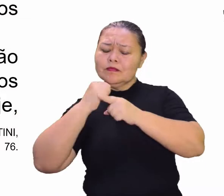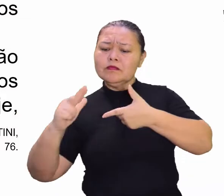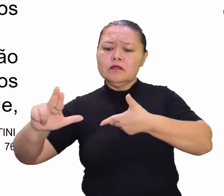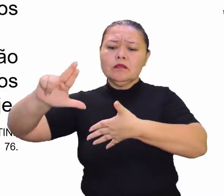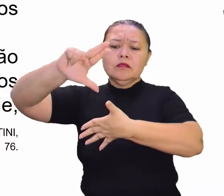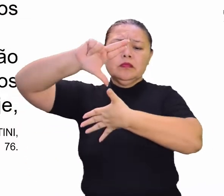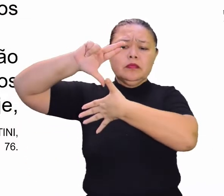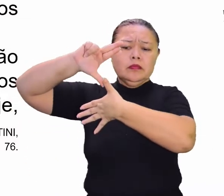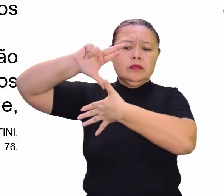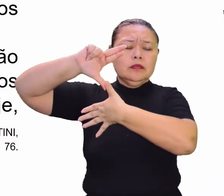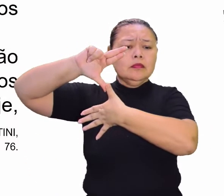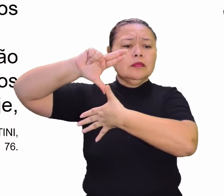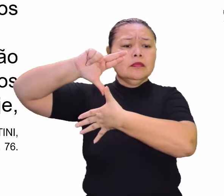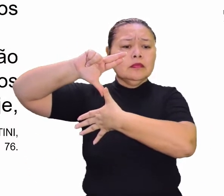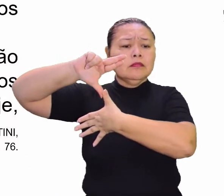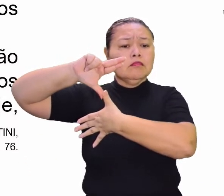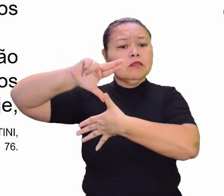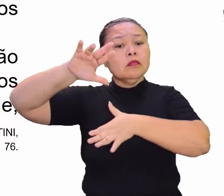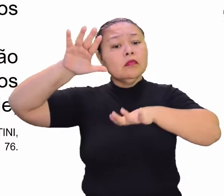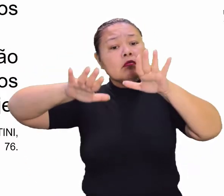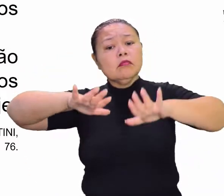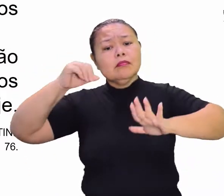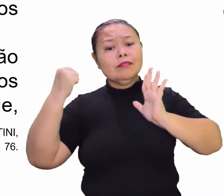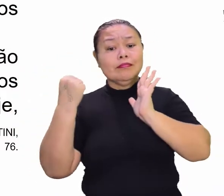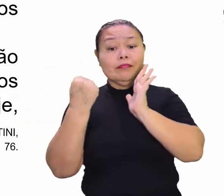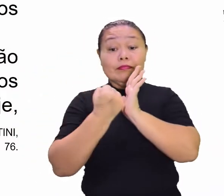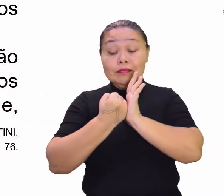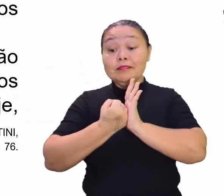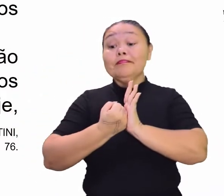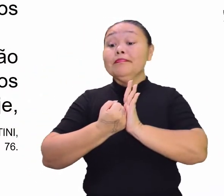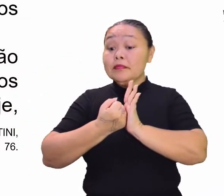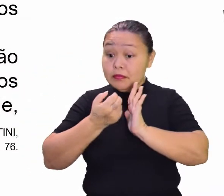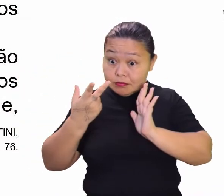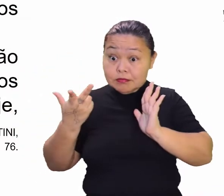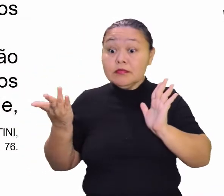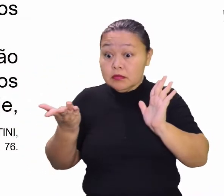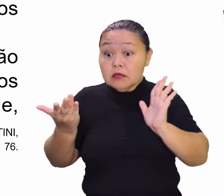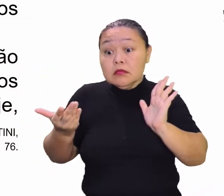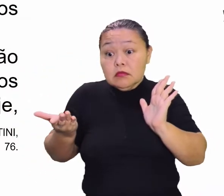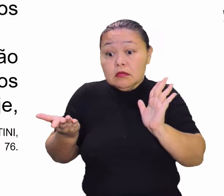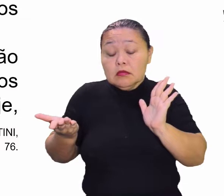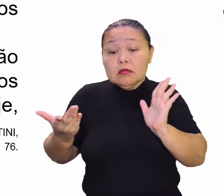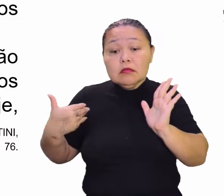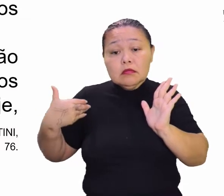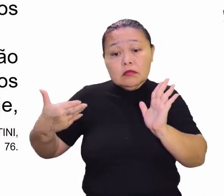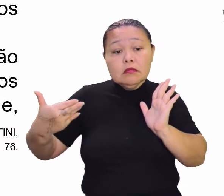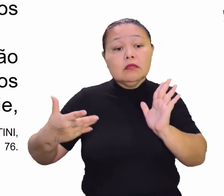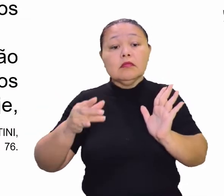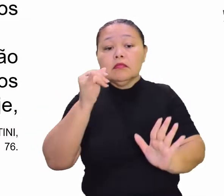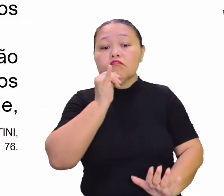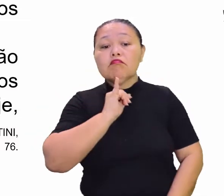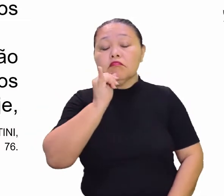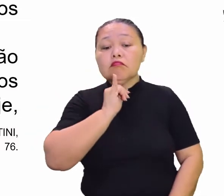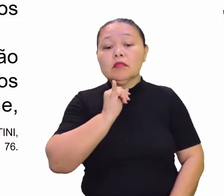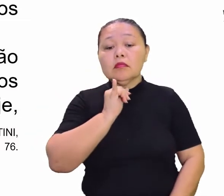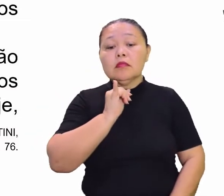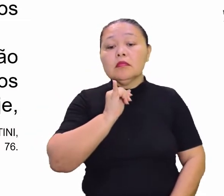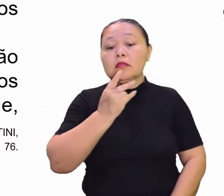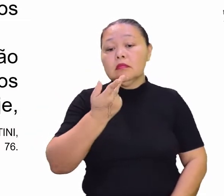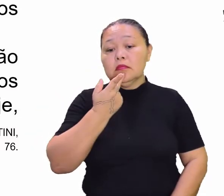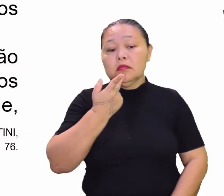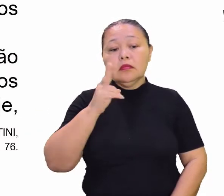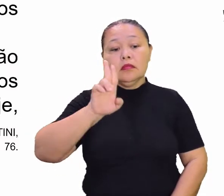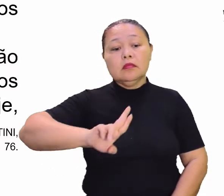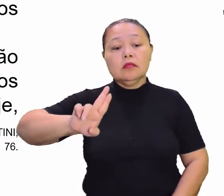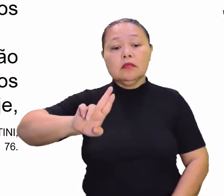sociedades latino-americanas. Algumas dessas marcas permanecem até hoje. Como, por exemplo, podemos